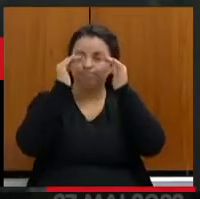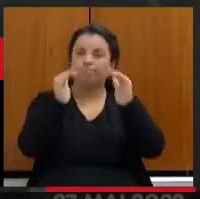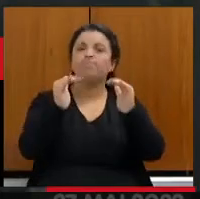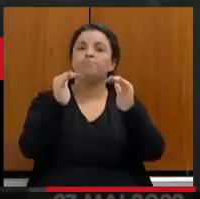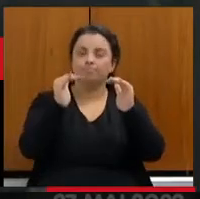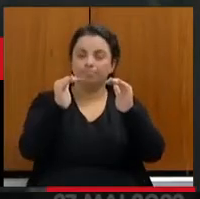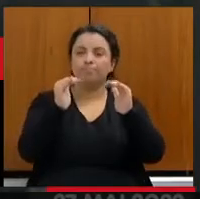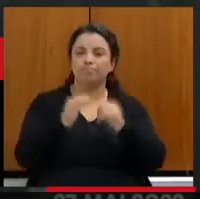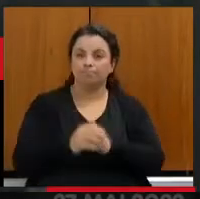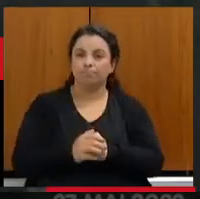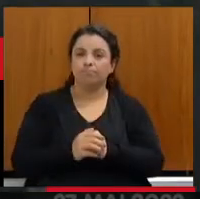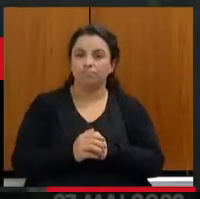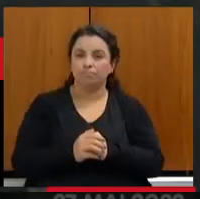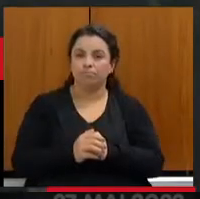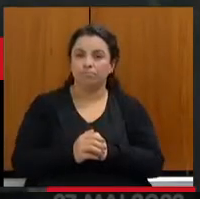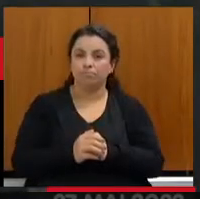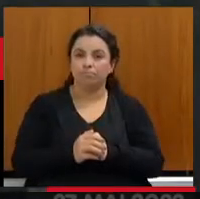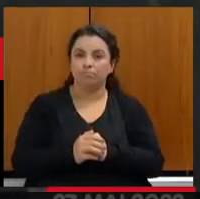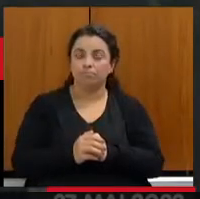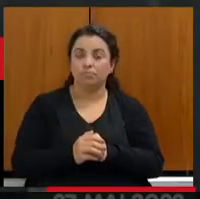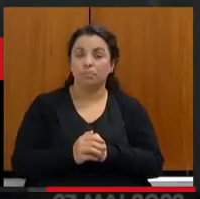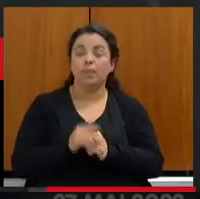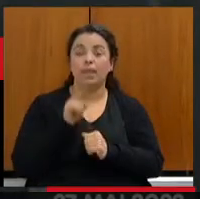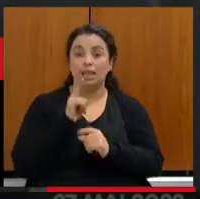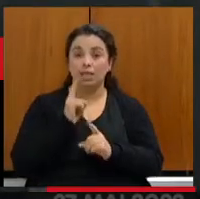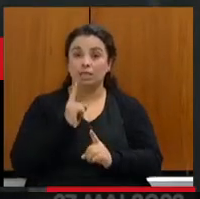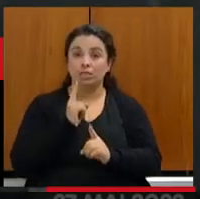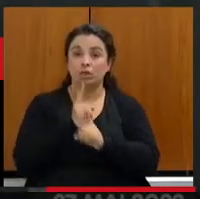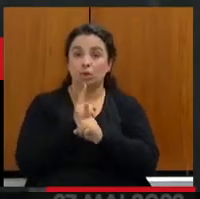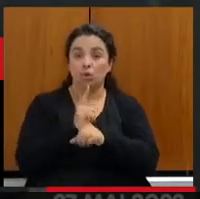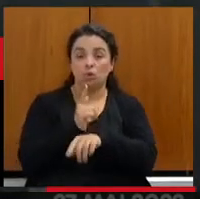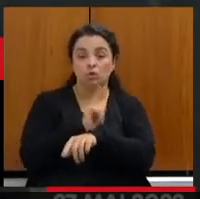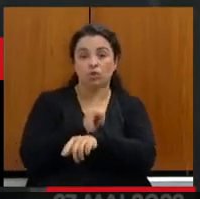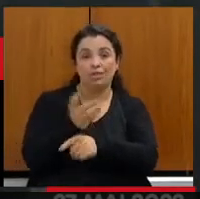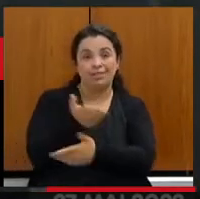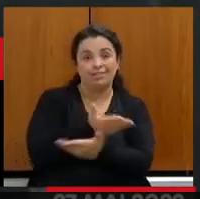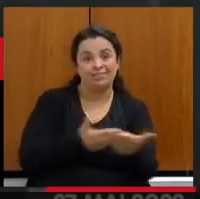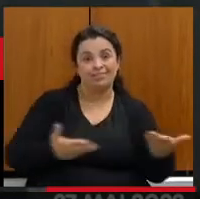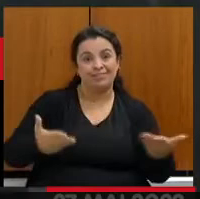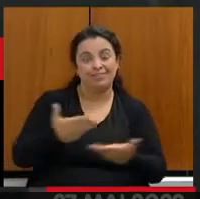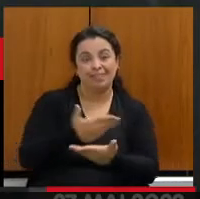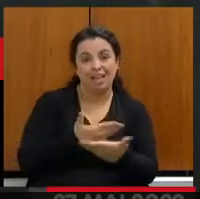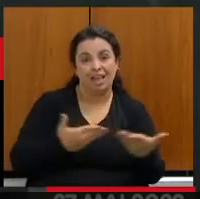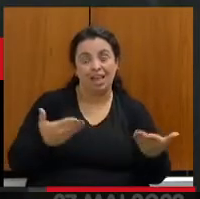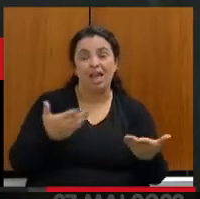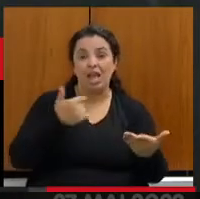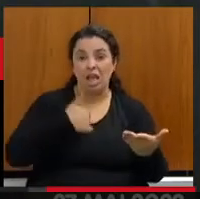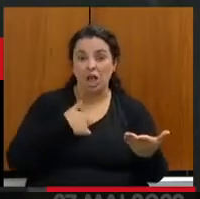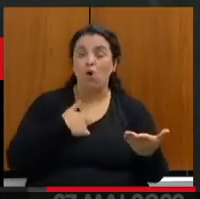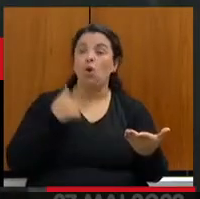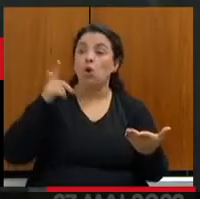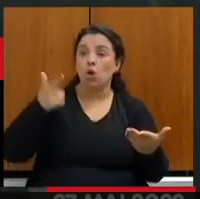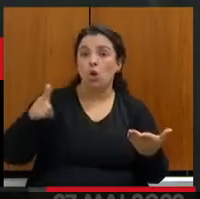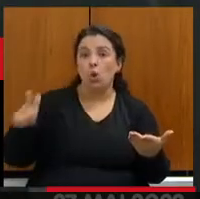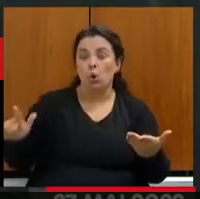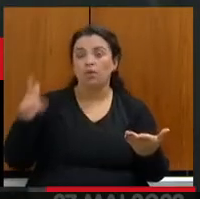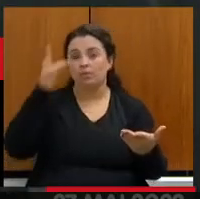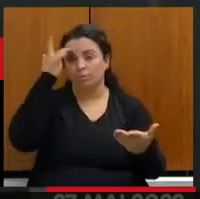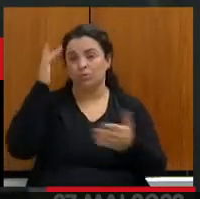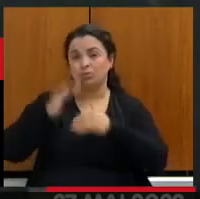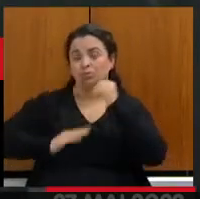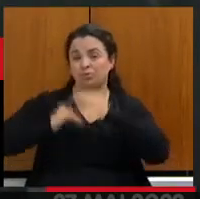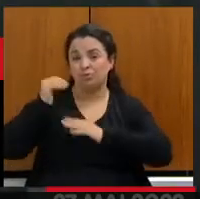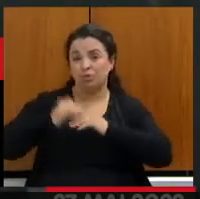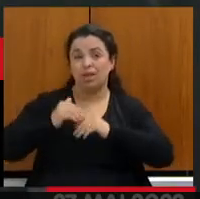nesse encontro intergerencial busco como tantos profissionais na minha área de atuação